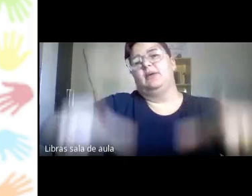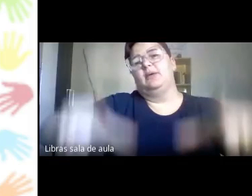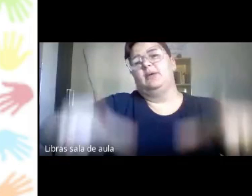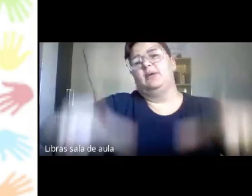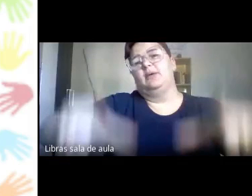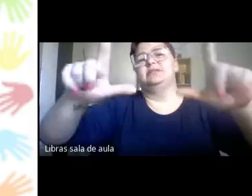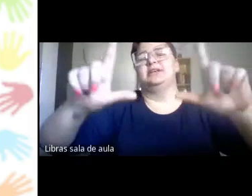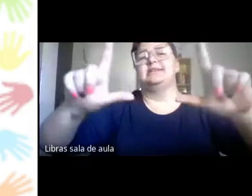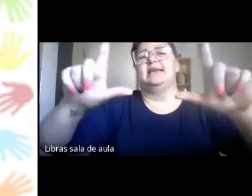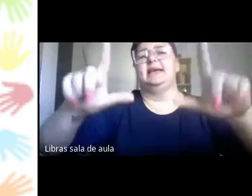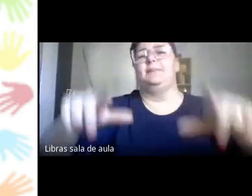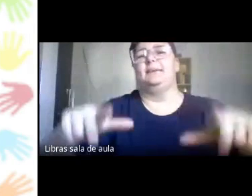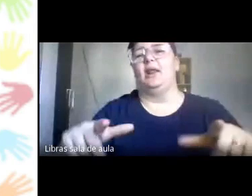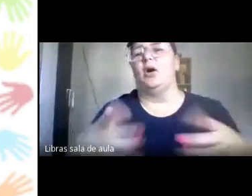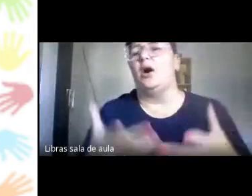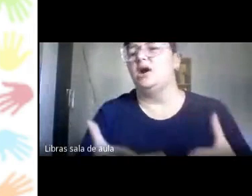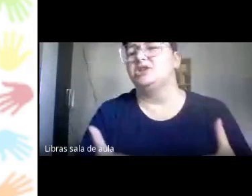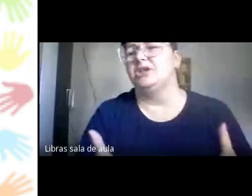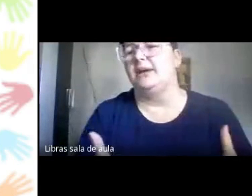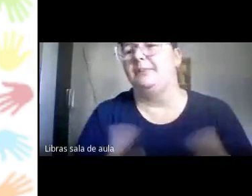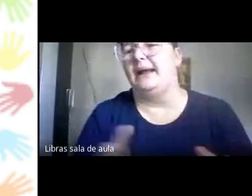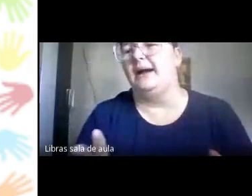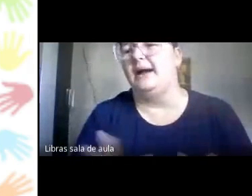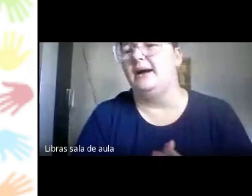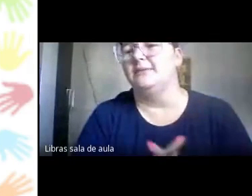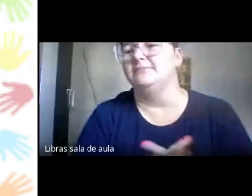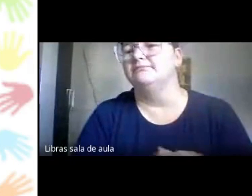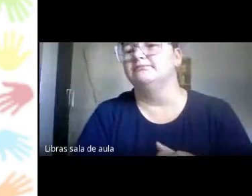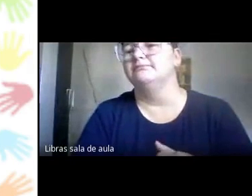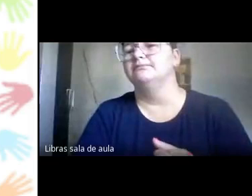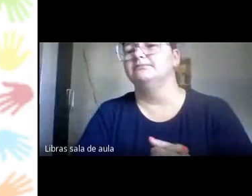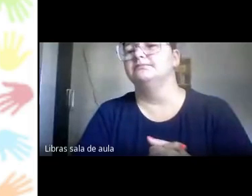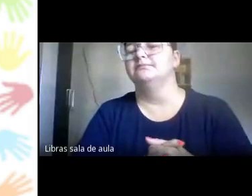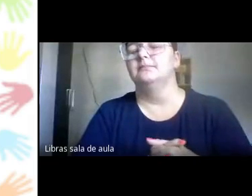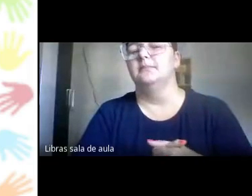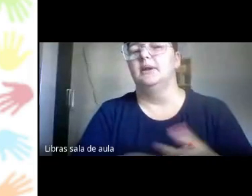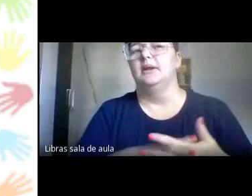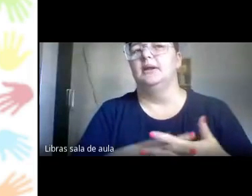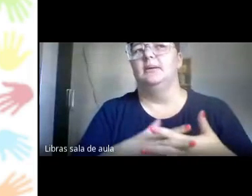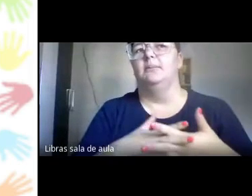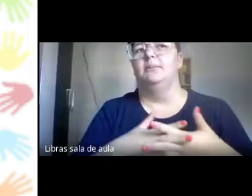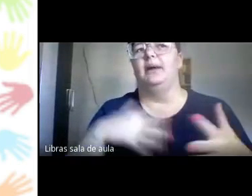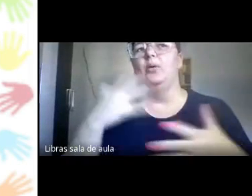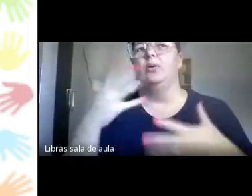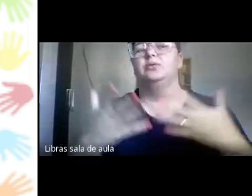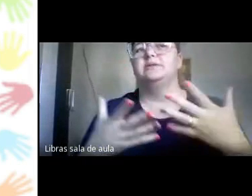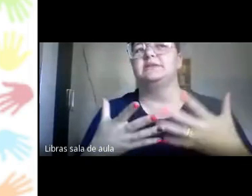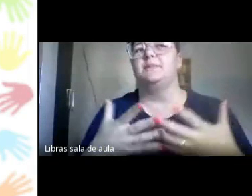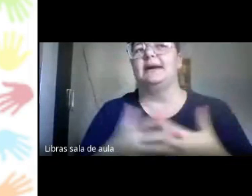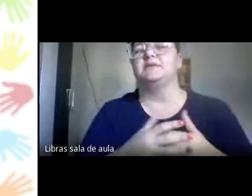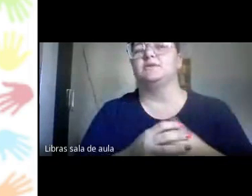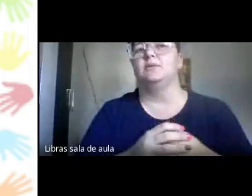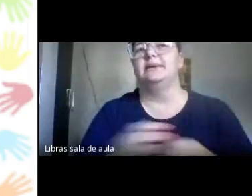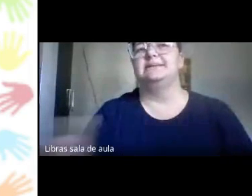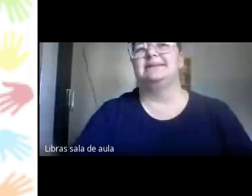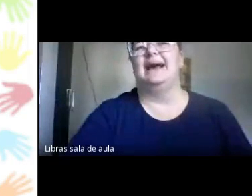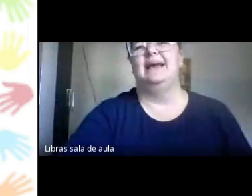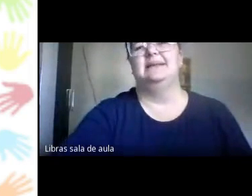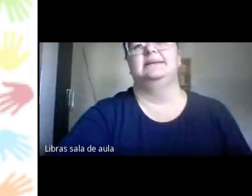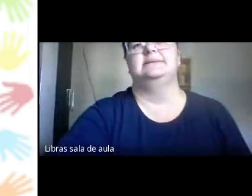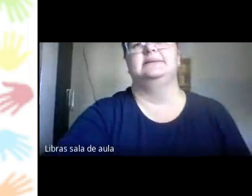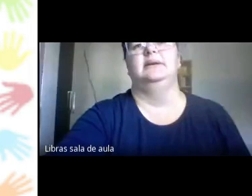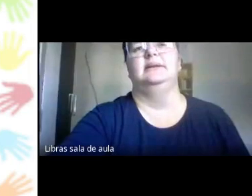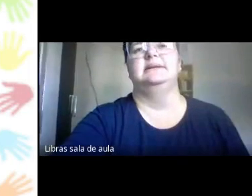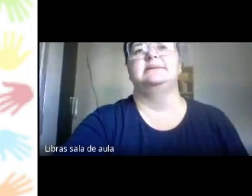o L já seria para loja, para para outros espaços